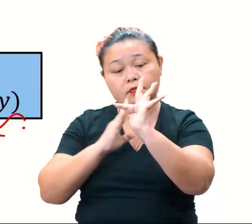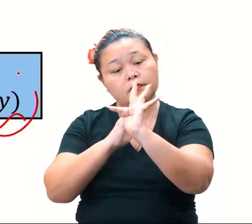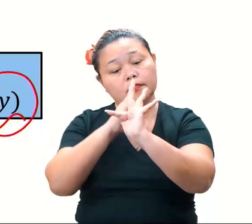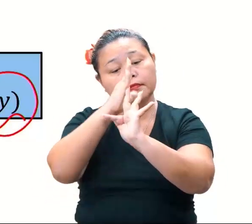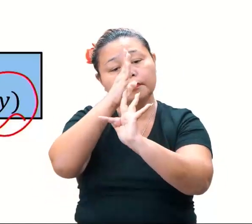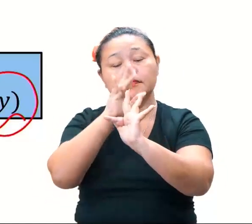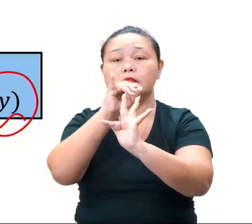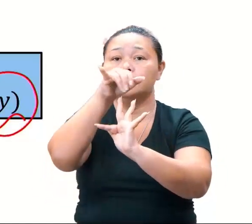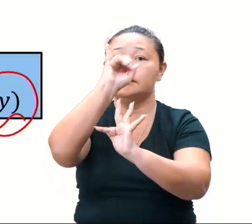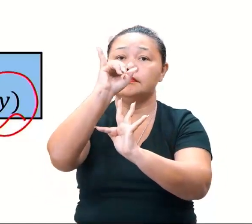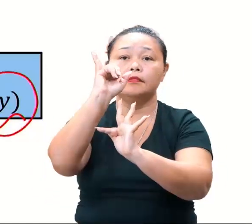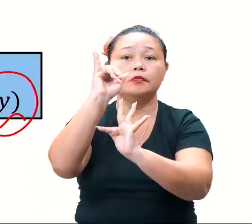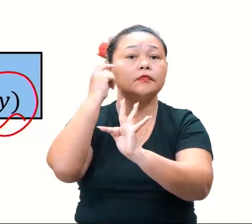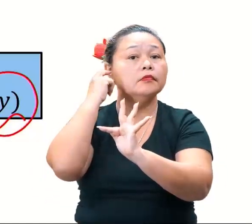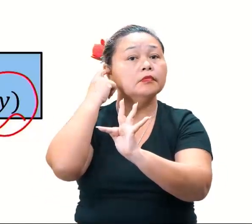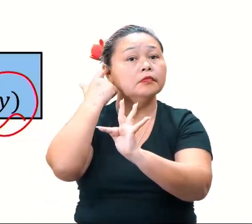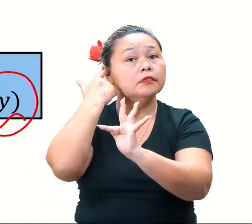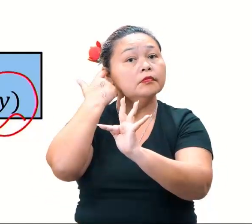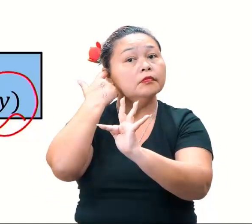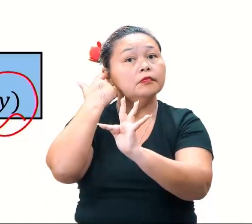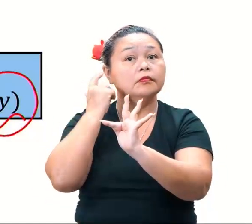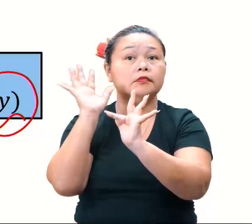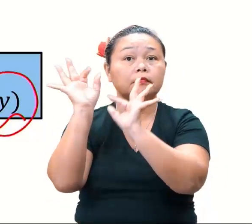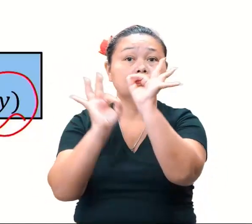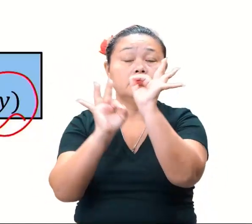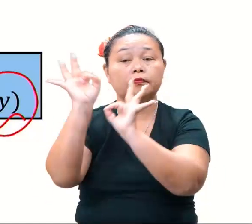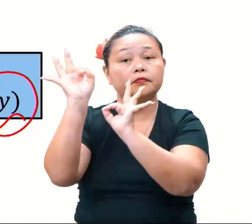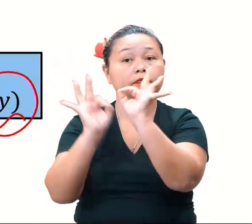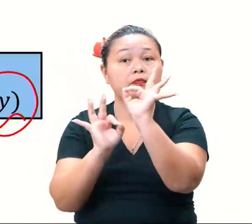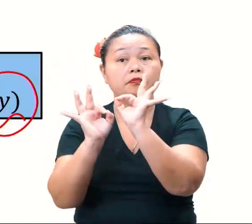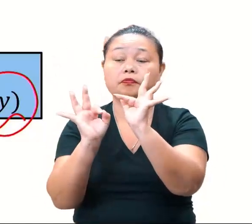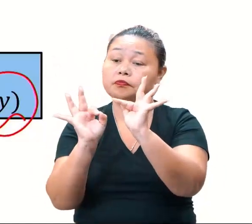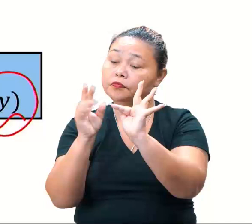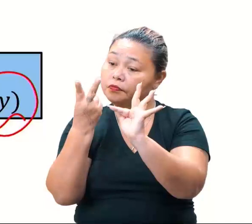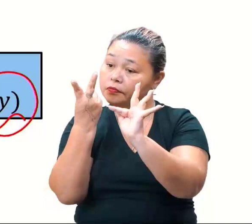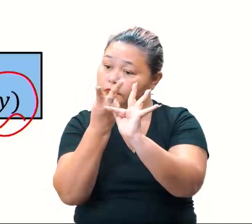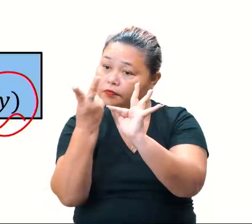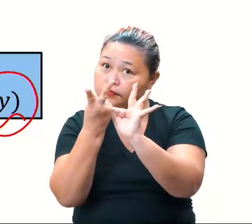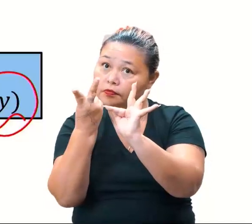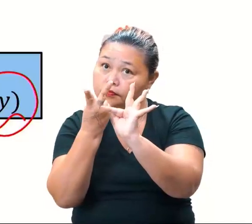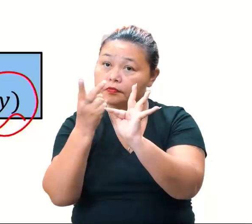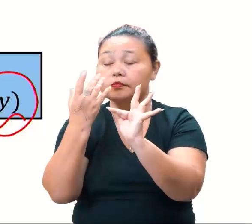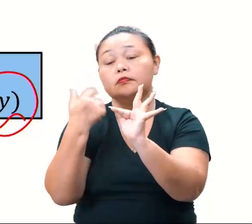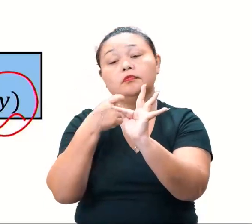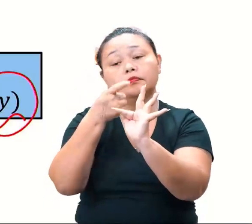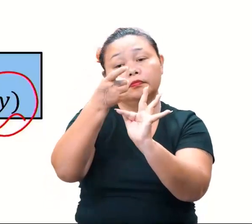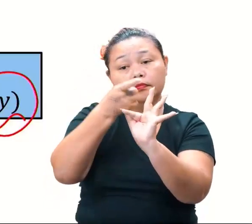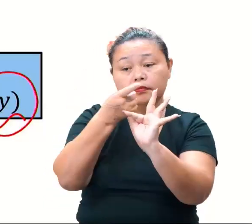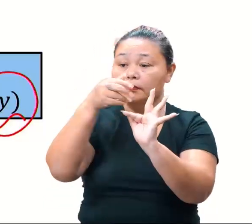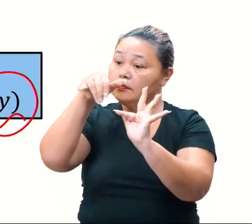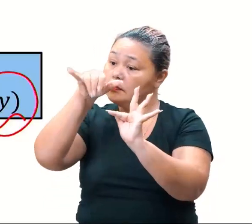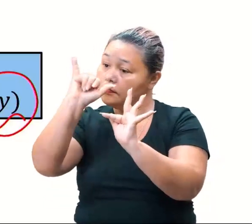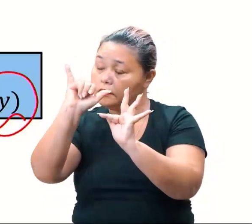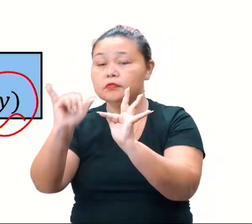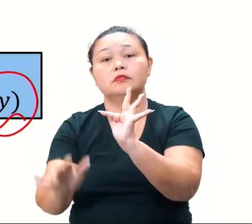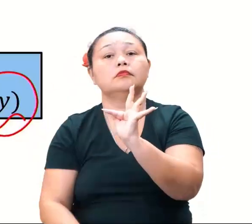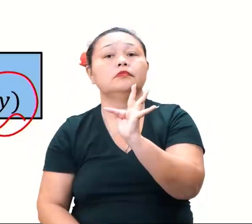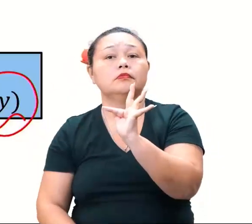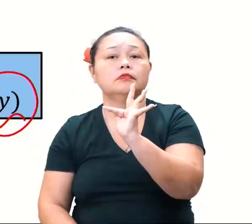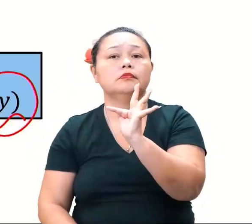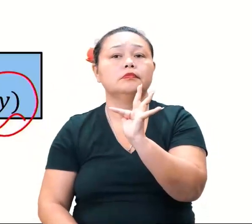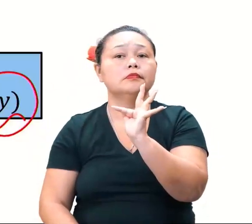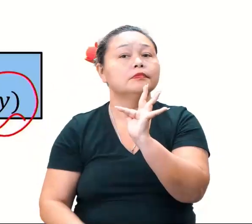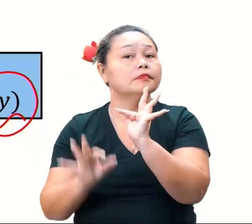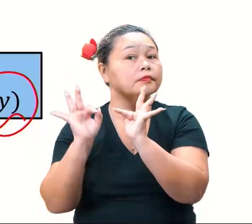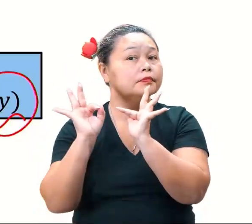Ordenada é Y. E a coordenada é o parzinho, né? X, é o Y. parzinho X e Y, certo?